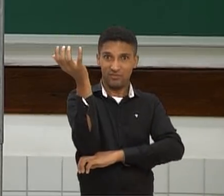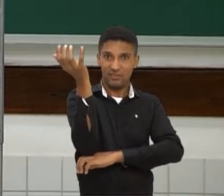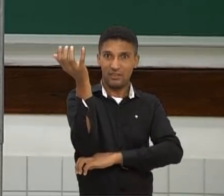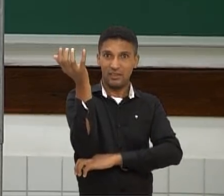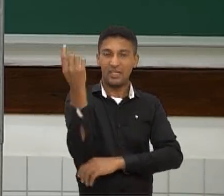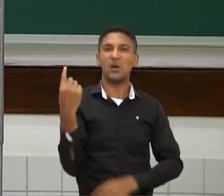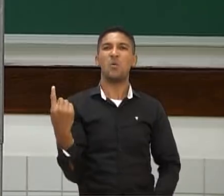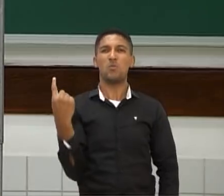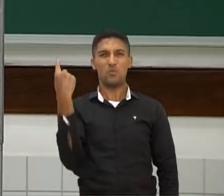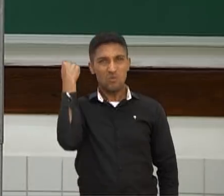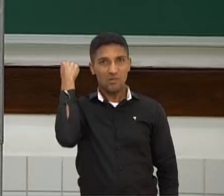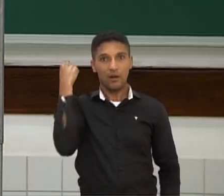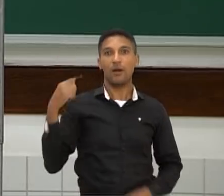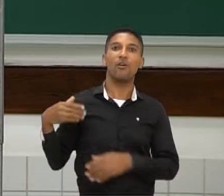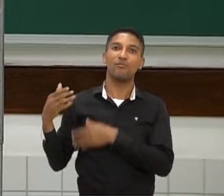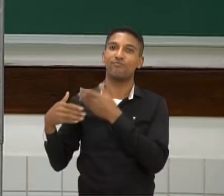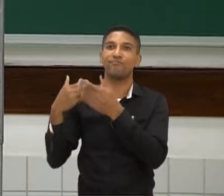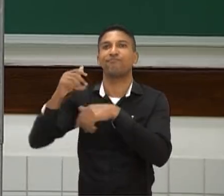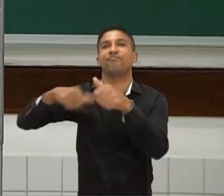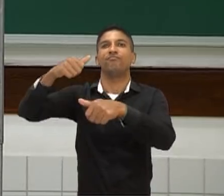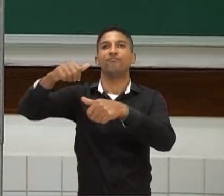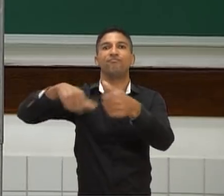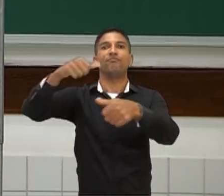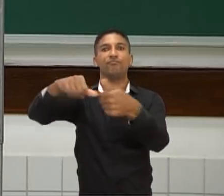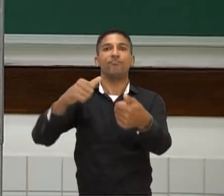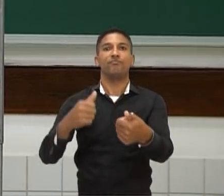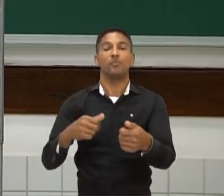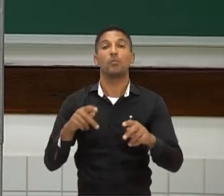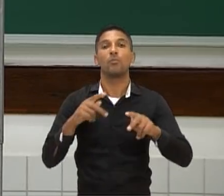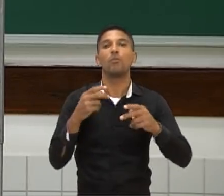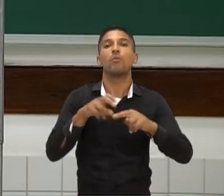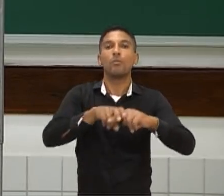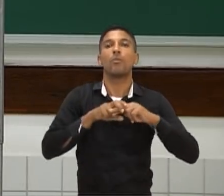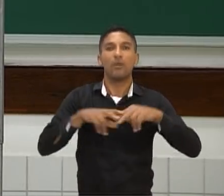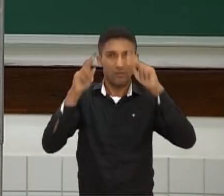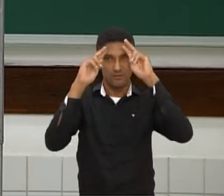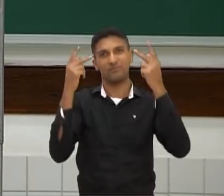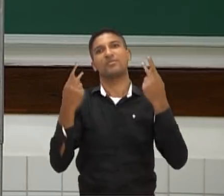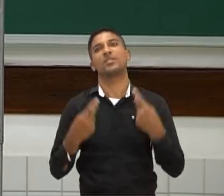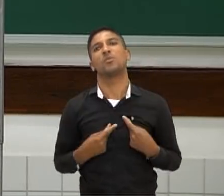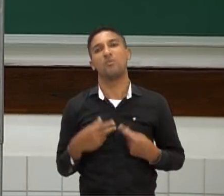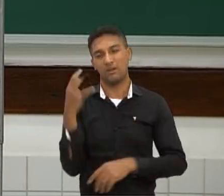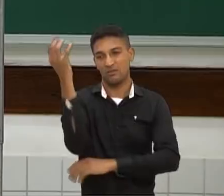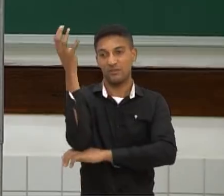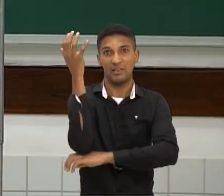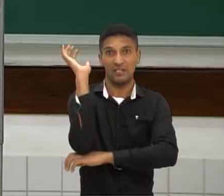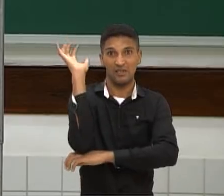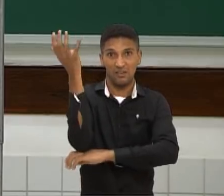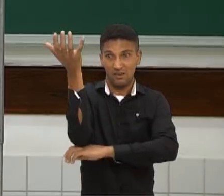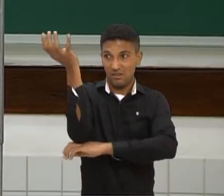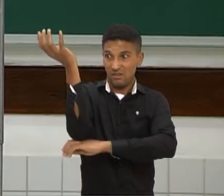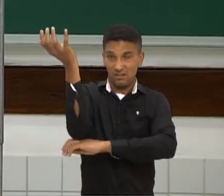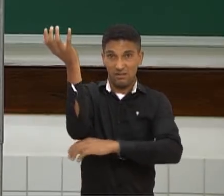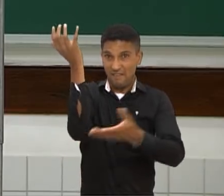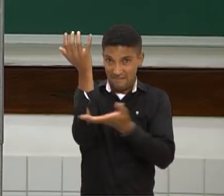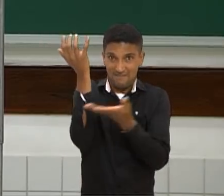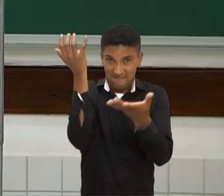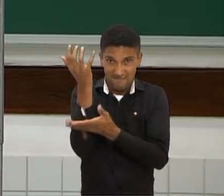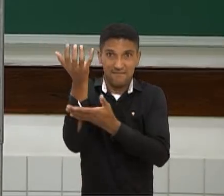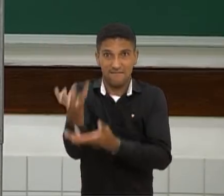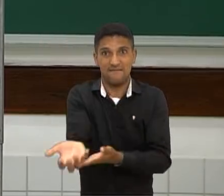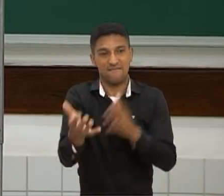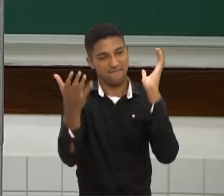primeiro mapinha, que as principais causas é a ação humana, com o que? Desmatamento para a indústria madeireira,